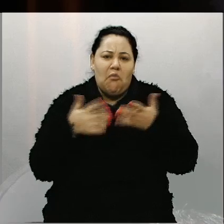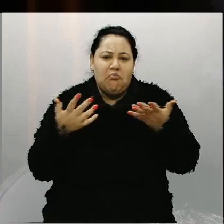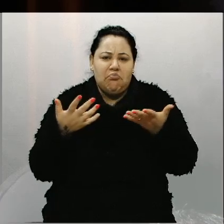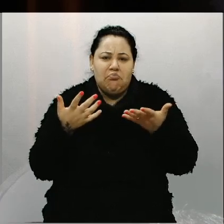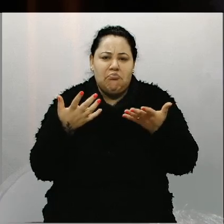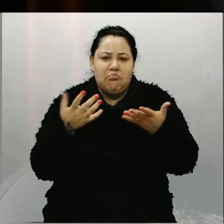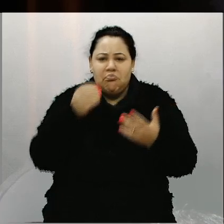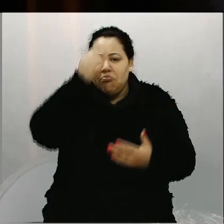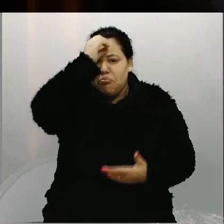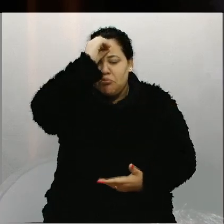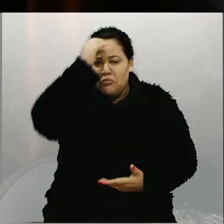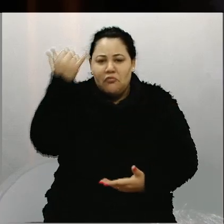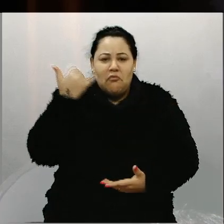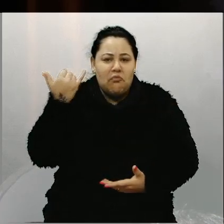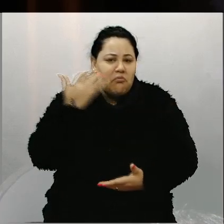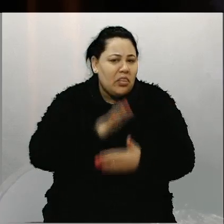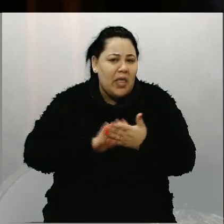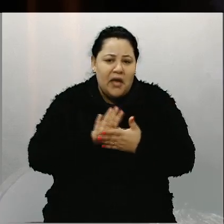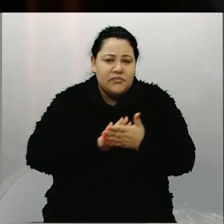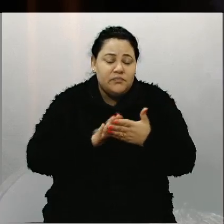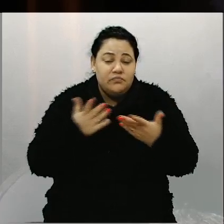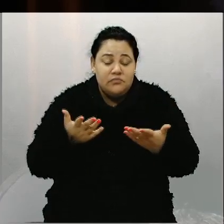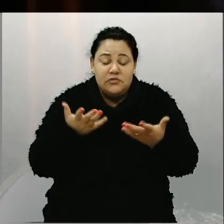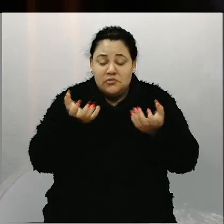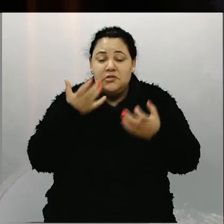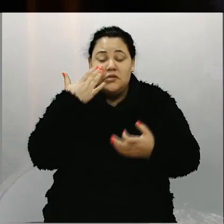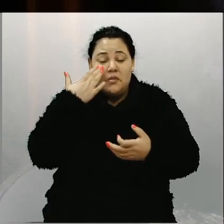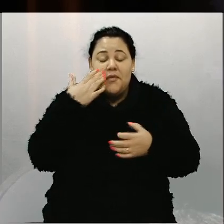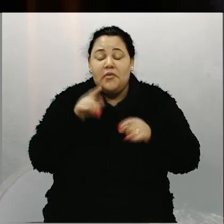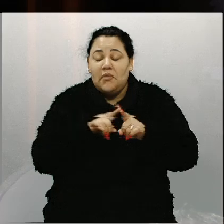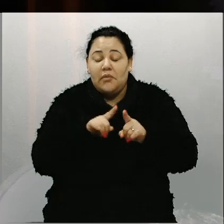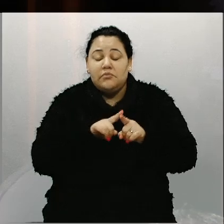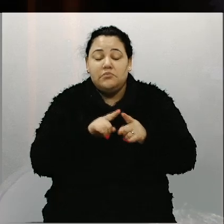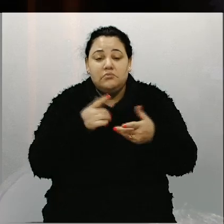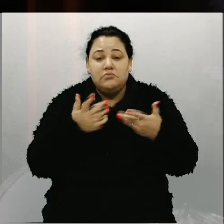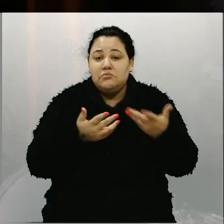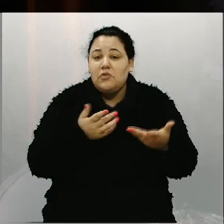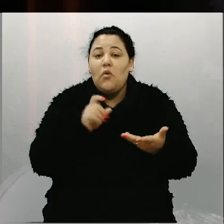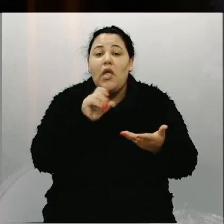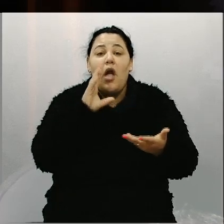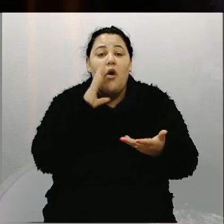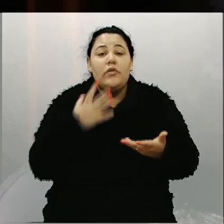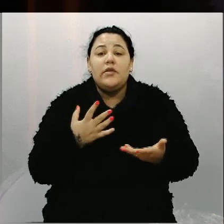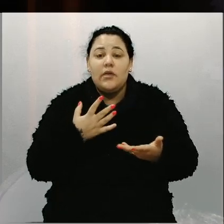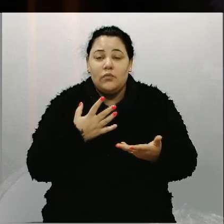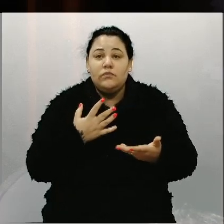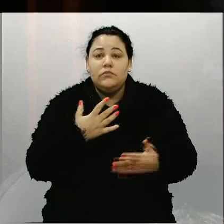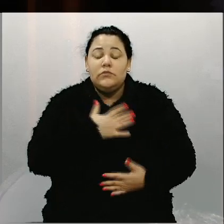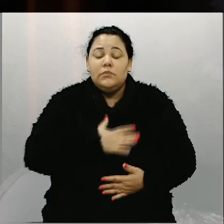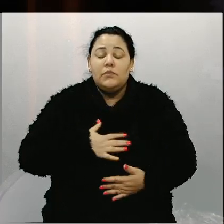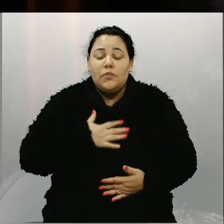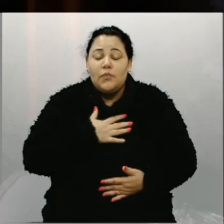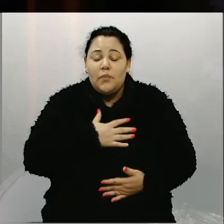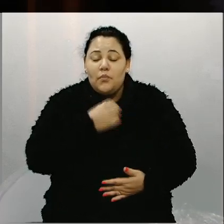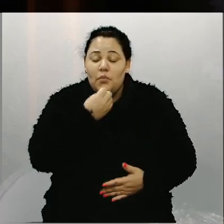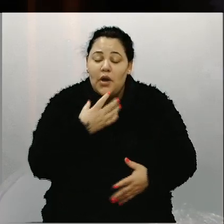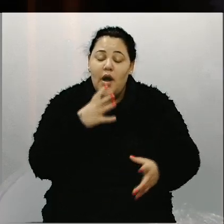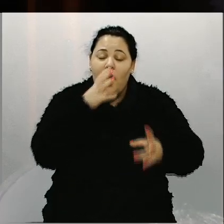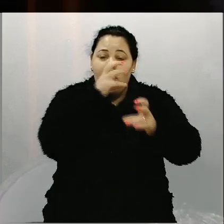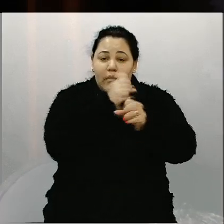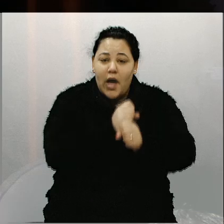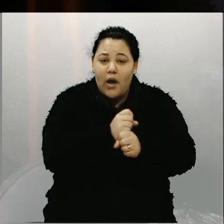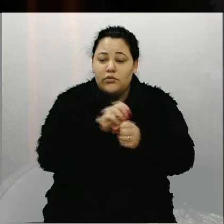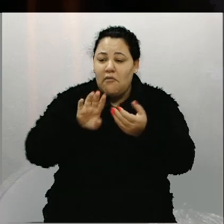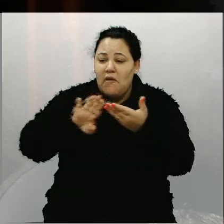isso eu gostaria de ter alguma informação sobre a questão do bem-estar animal, que fase está